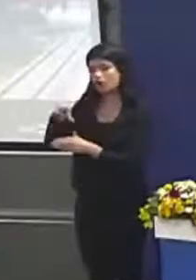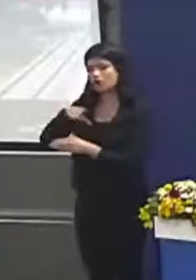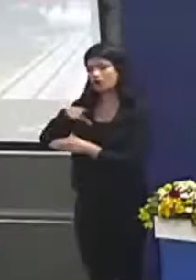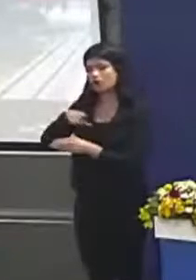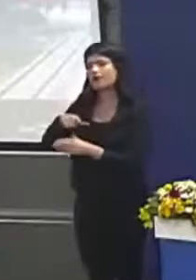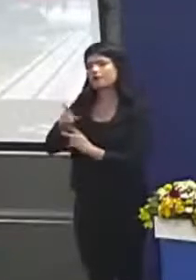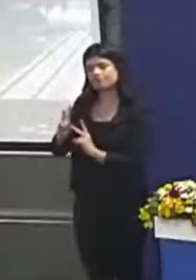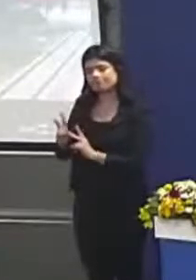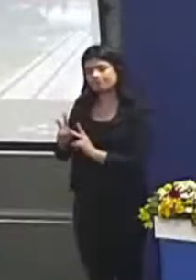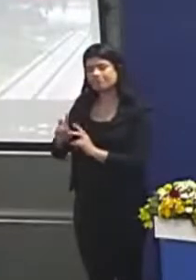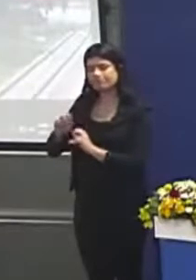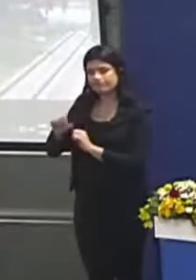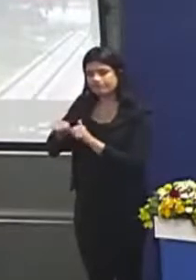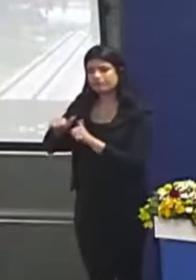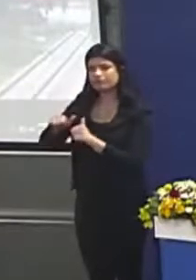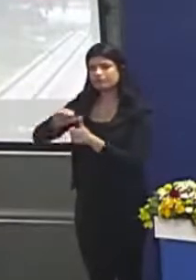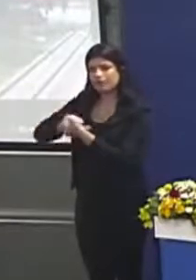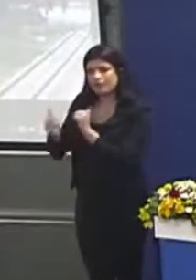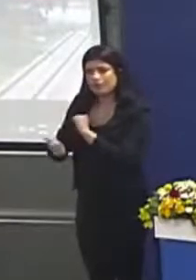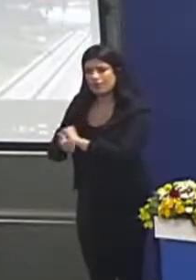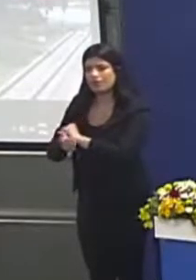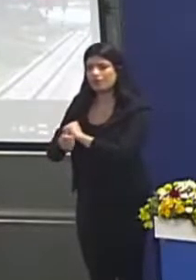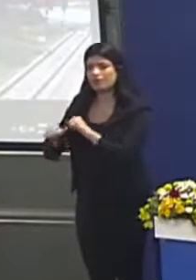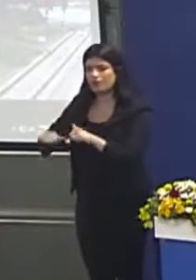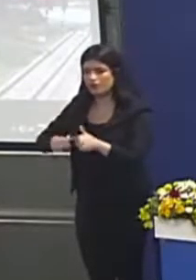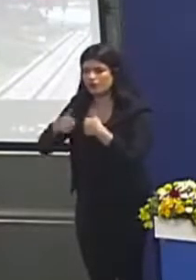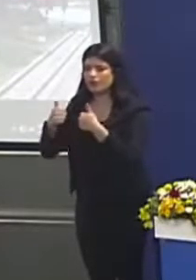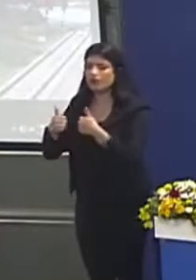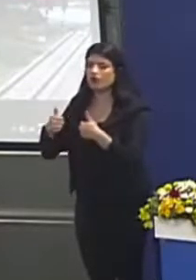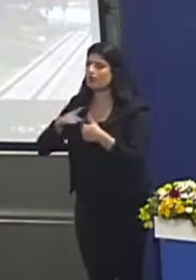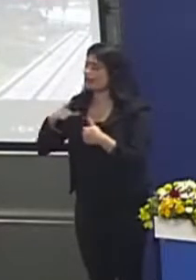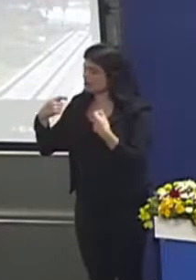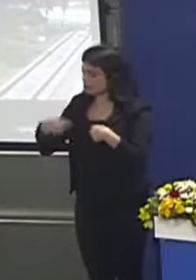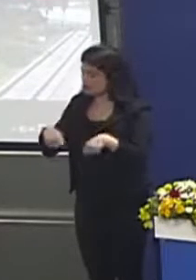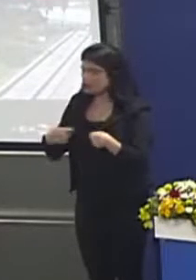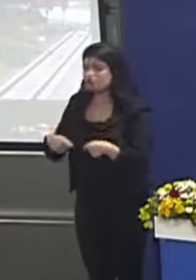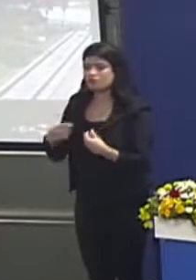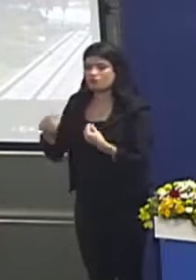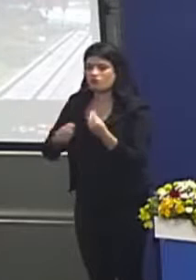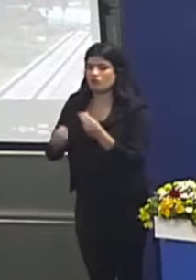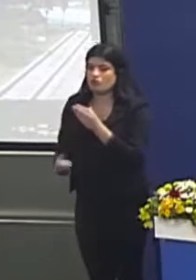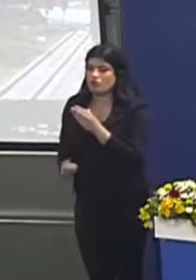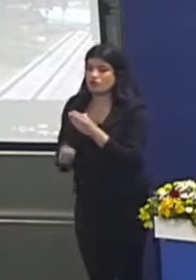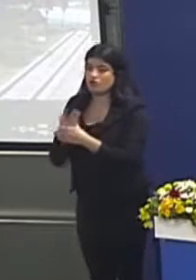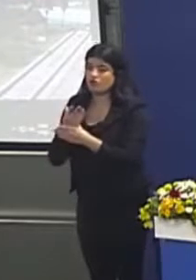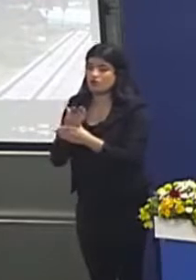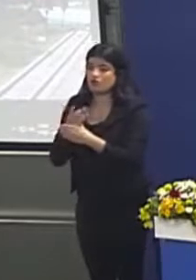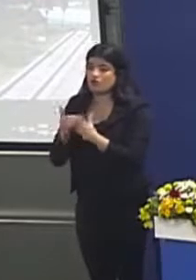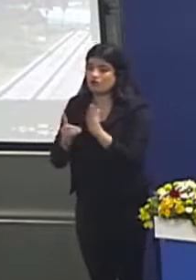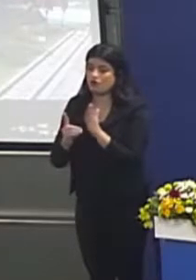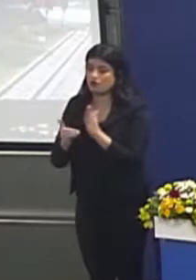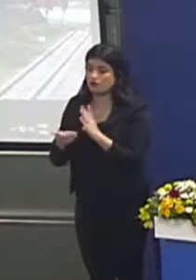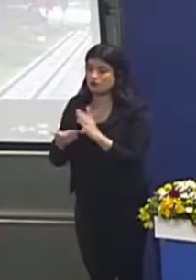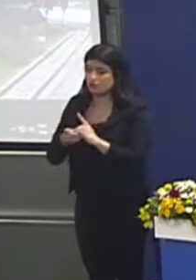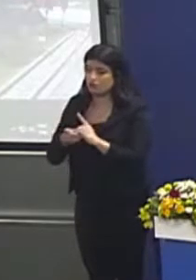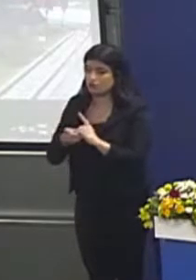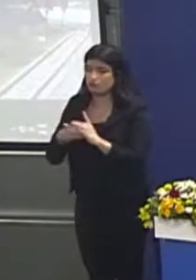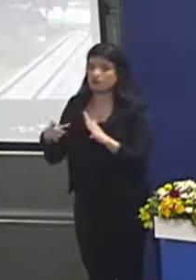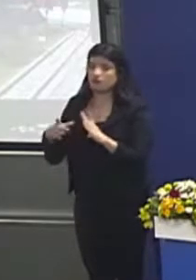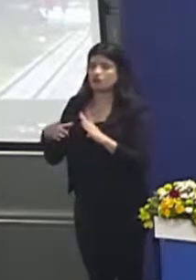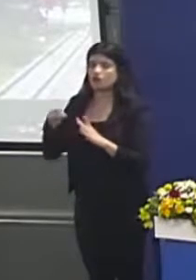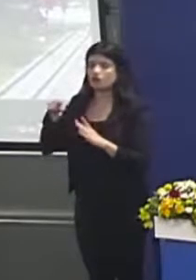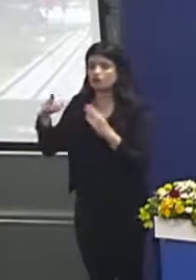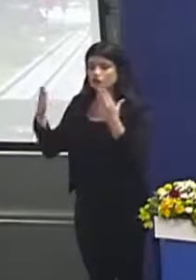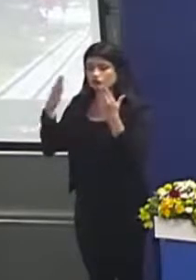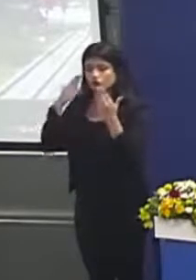requer reparação, abre espaço para necessárias mudanças democráticas, transformando-a em uma psicologia